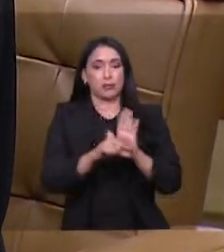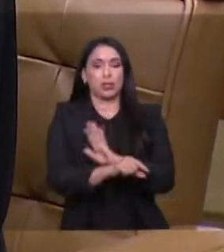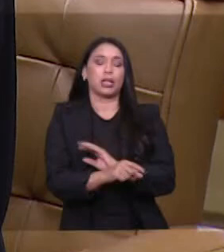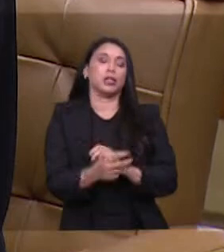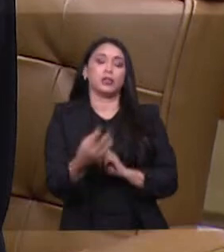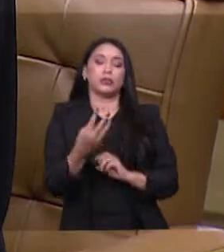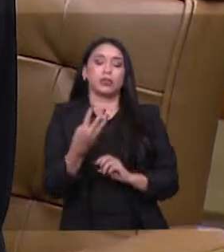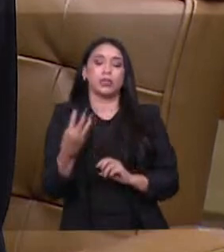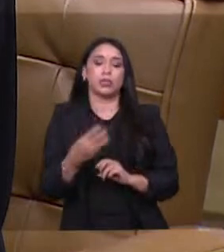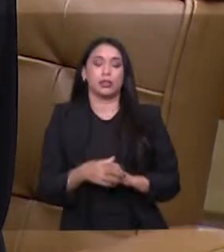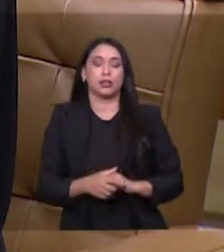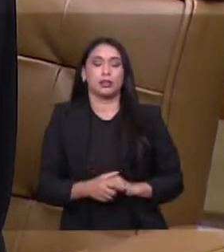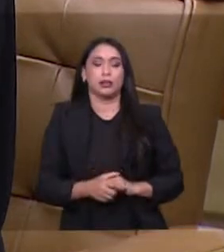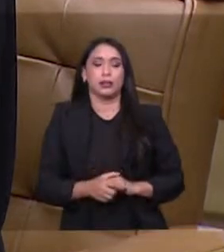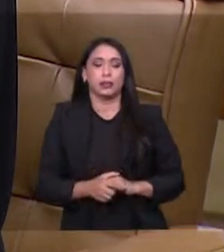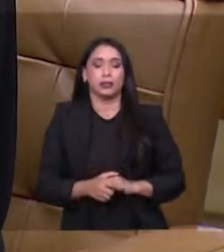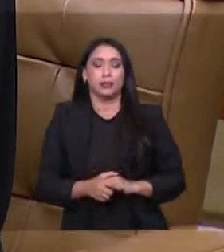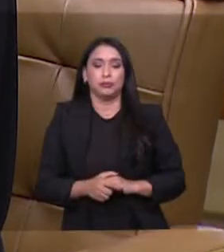3º,